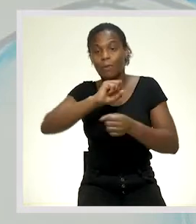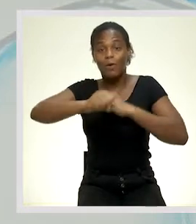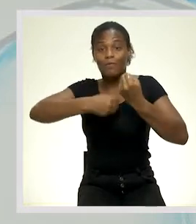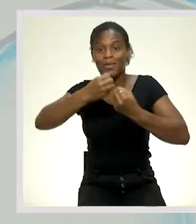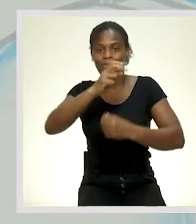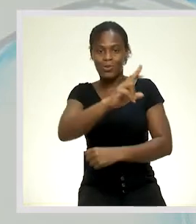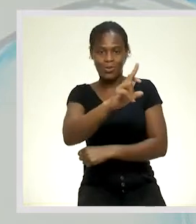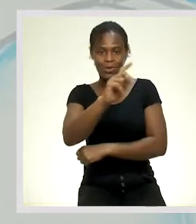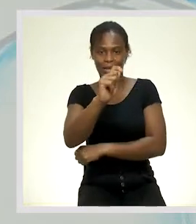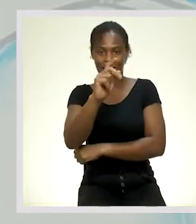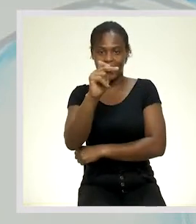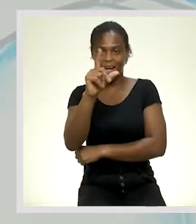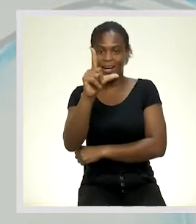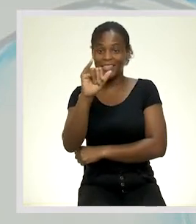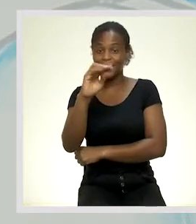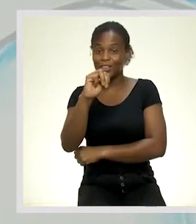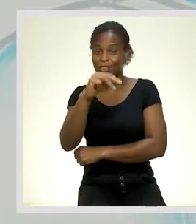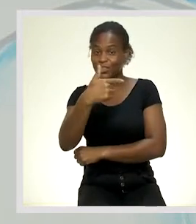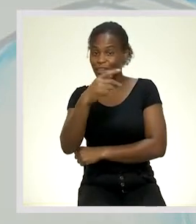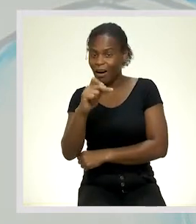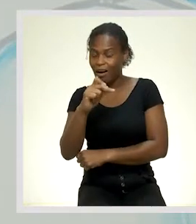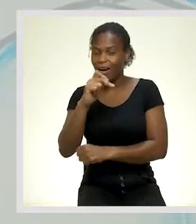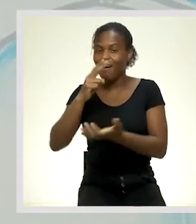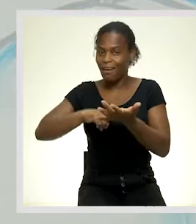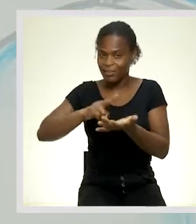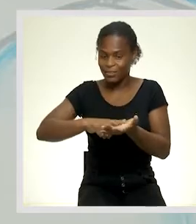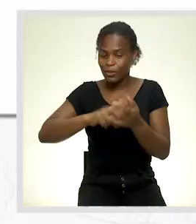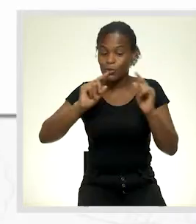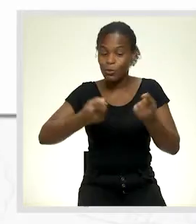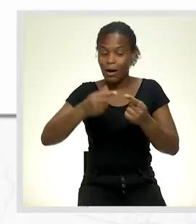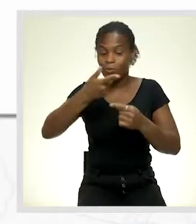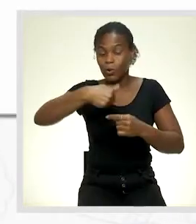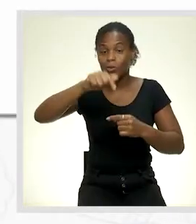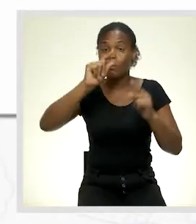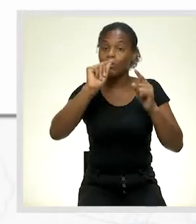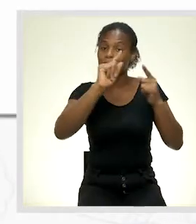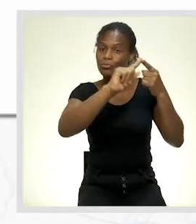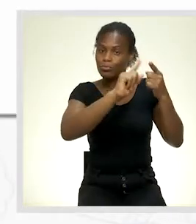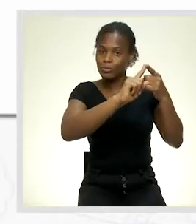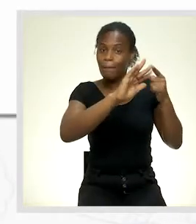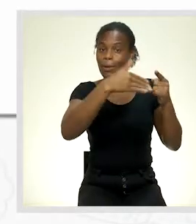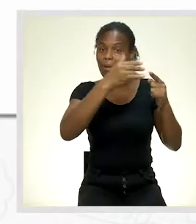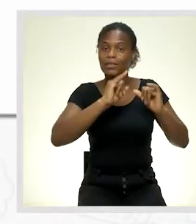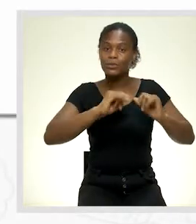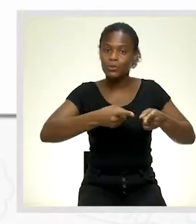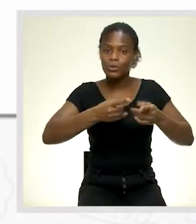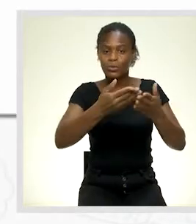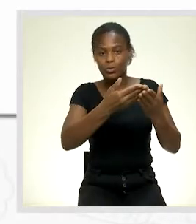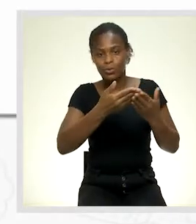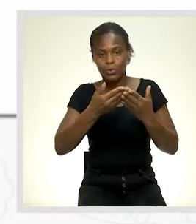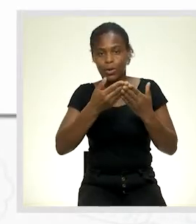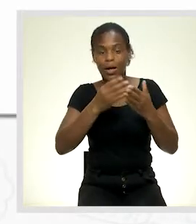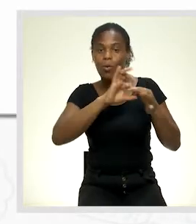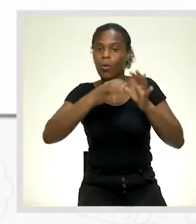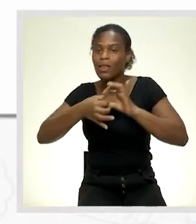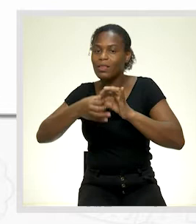movimento realista. E para o nosso sumário temos 2 pontos. Primeiro ponto, introdução ao estudo